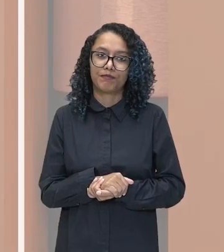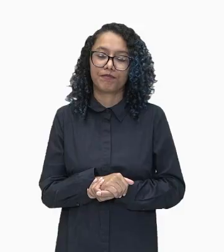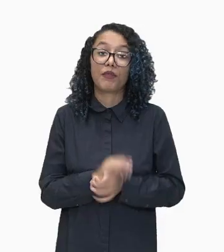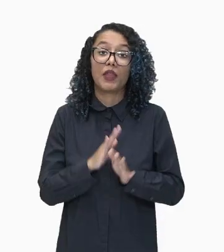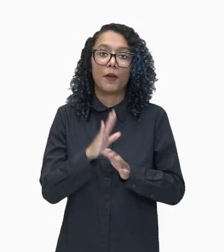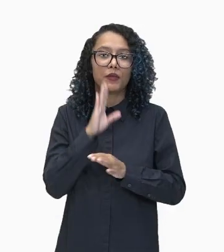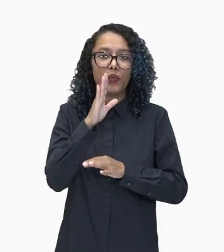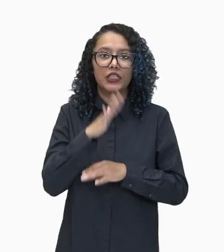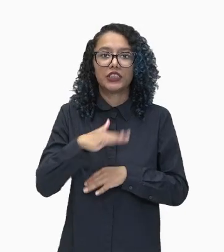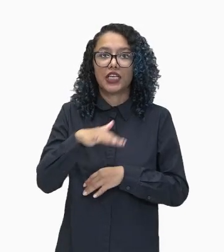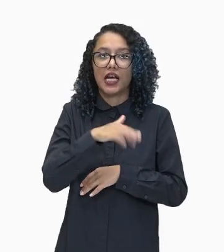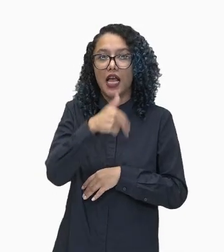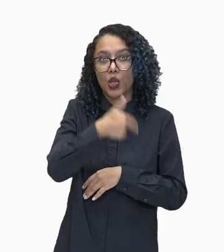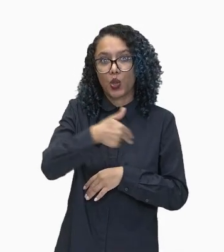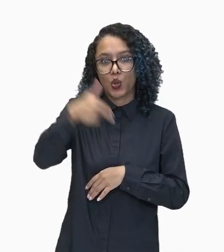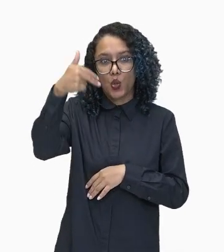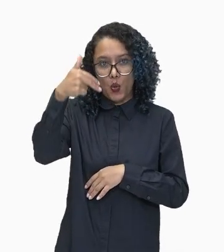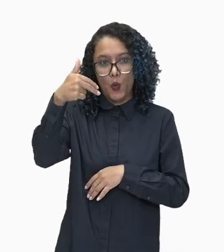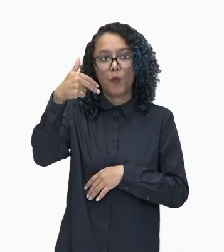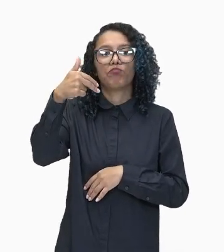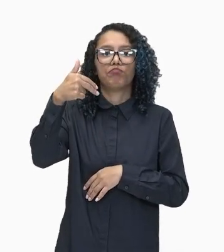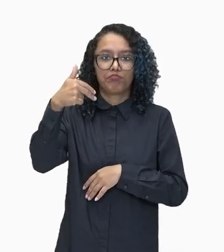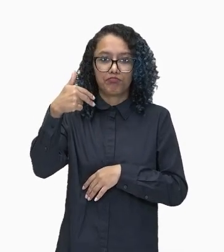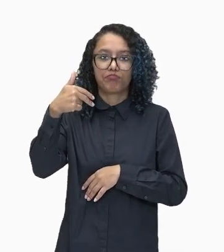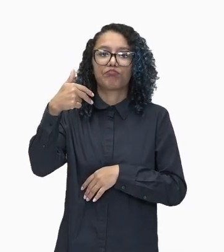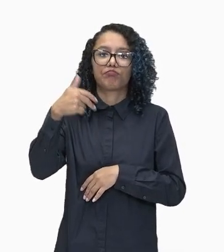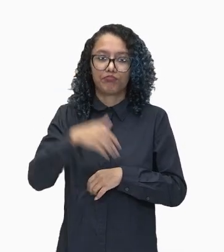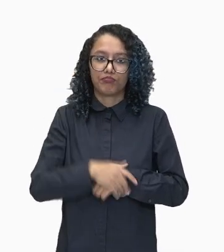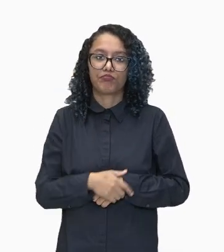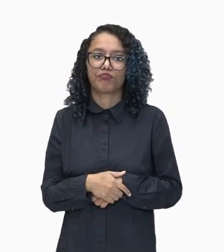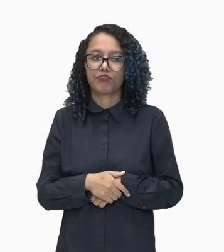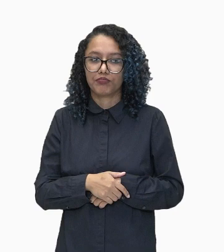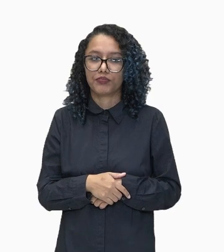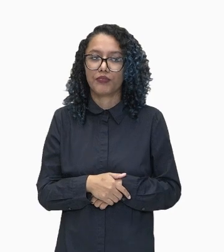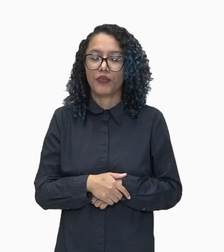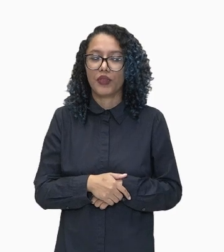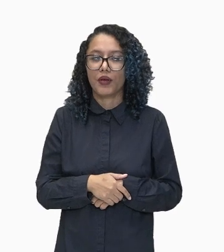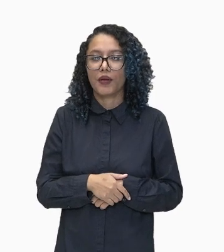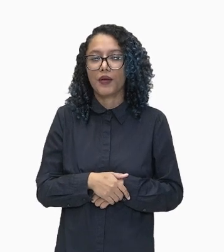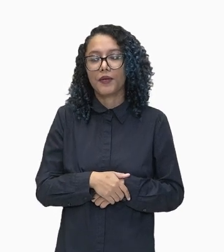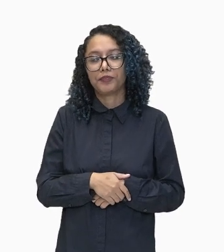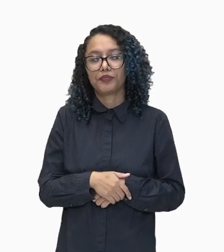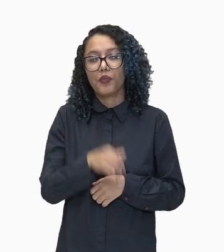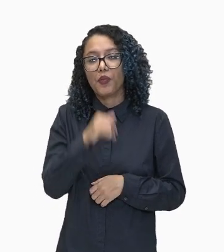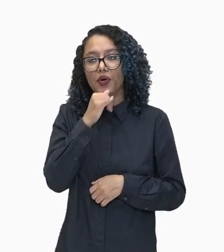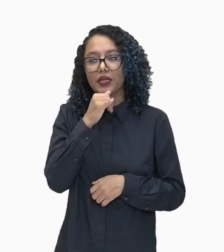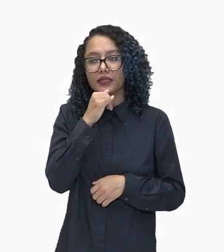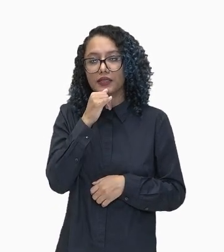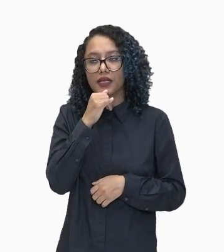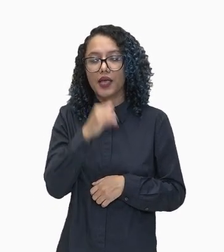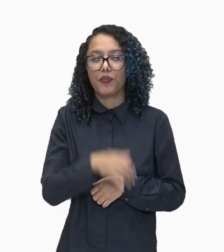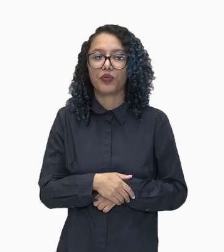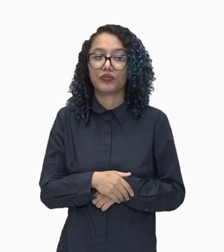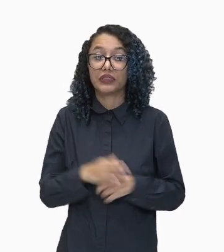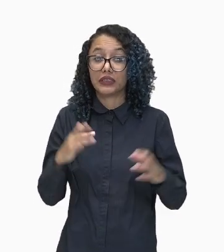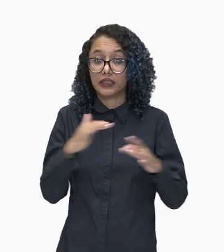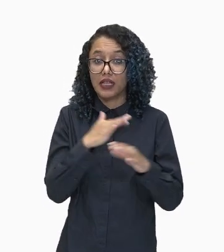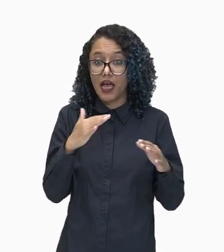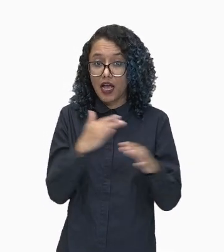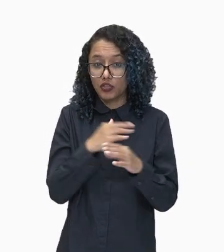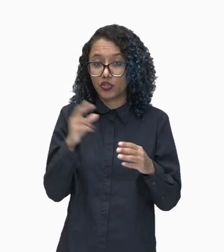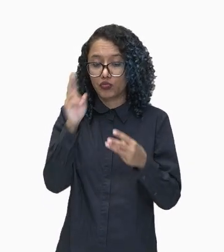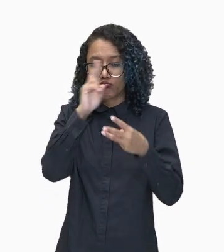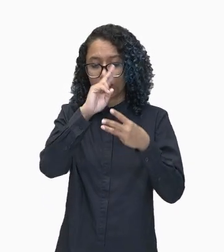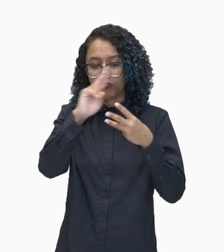no Nordeste, tá? A gente vai verificar a região aí do Nordeste, pegando aí cidades como